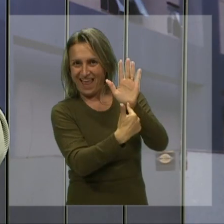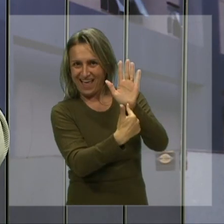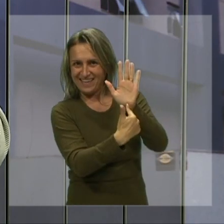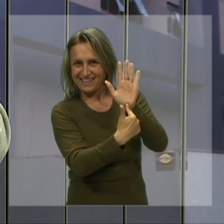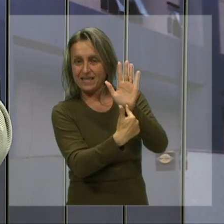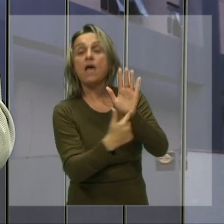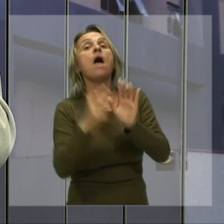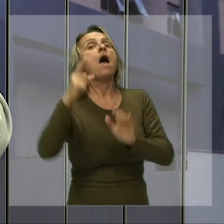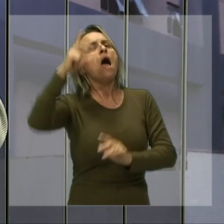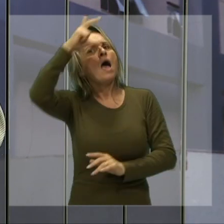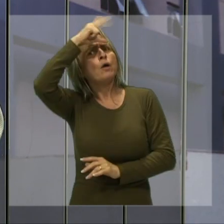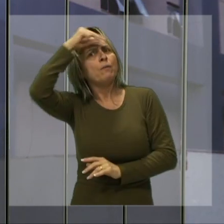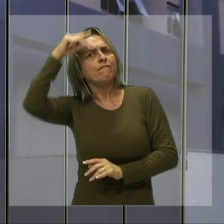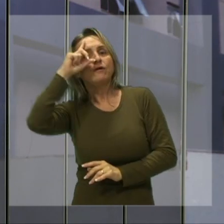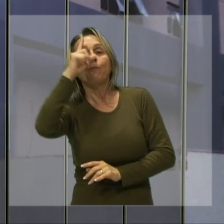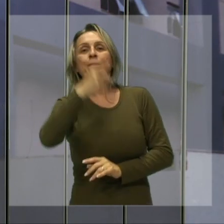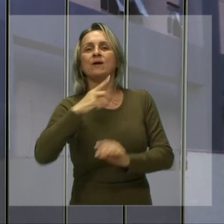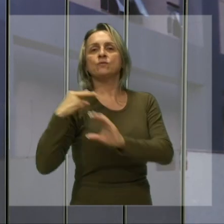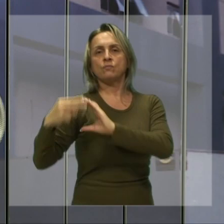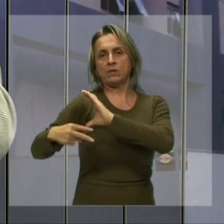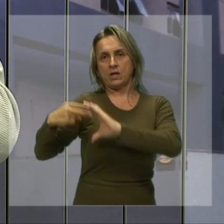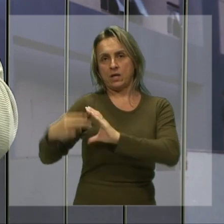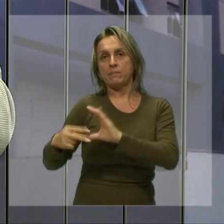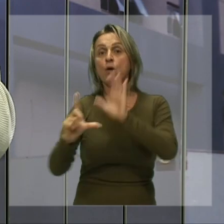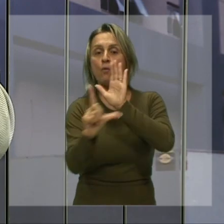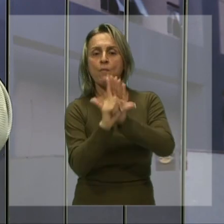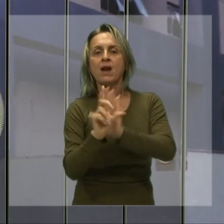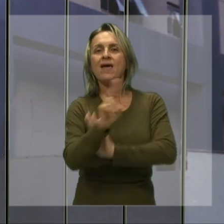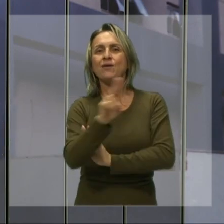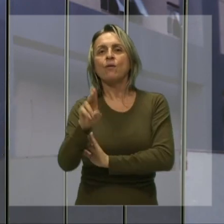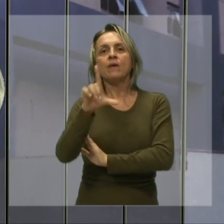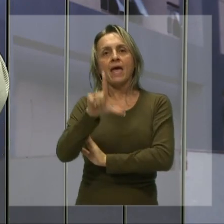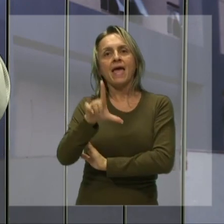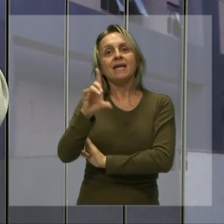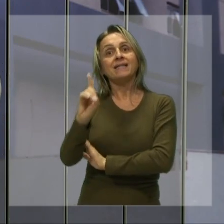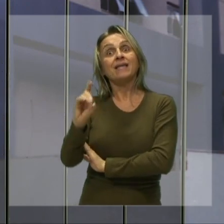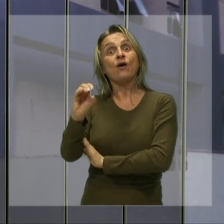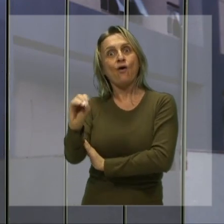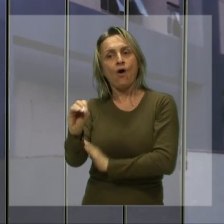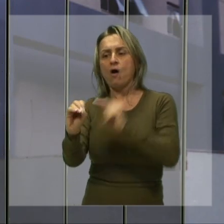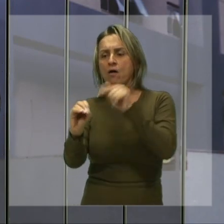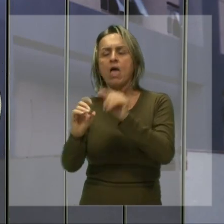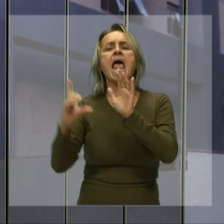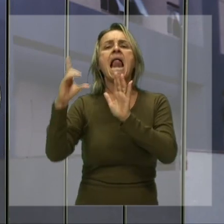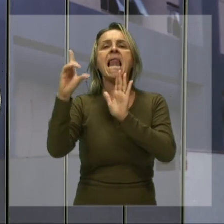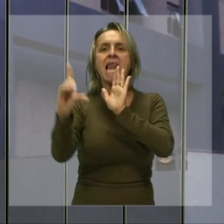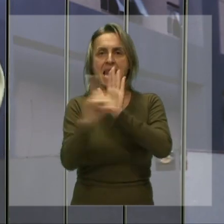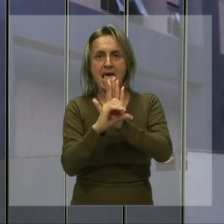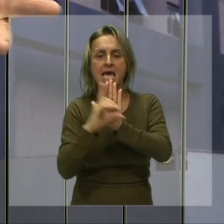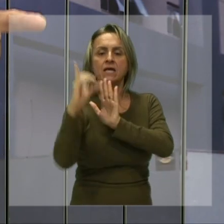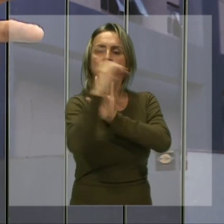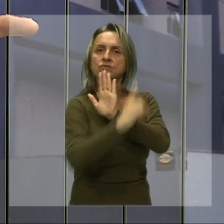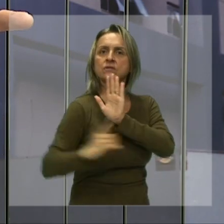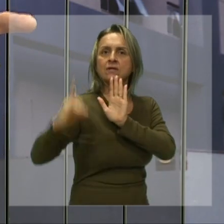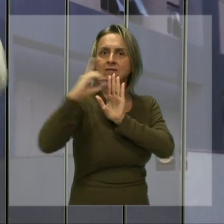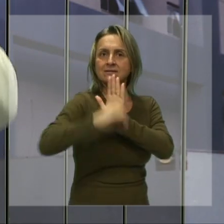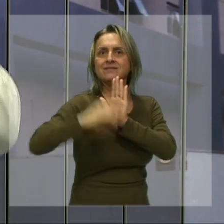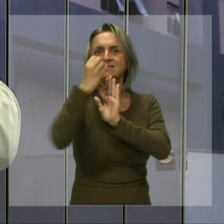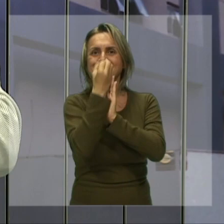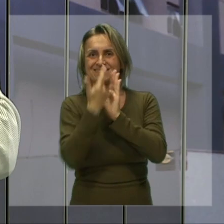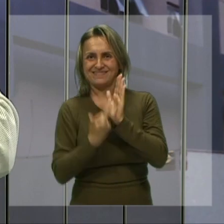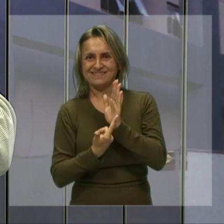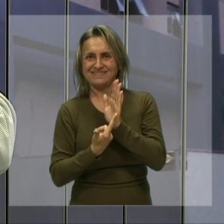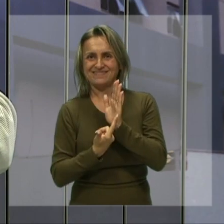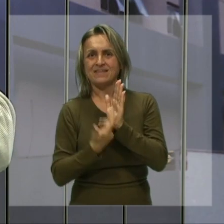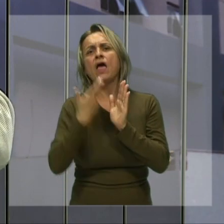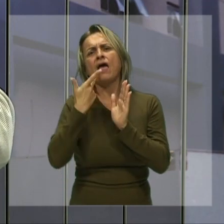chamada LDO, que é Lei de Diretrizes Orçamentárias. E como o nome já diz, ela dá as diretrizes. Ela diz, olha, eu quero gastar 100 milhões na